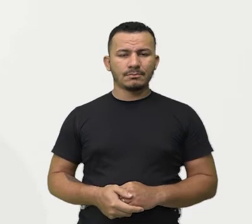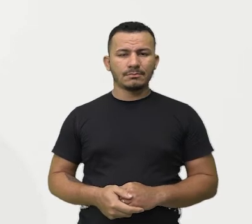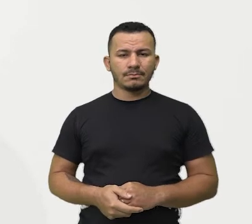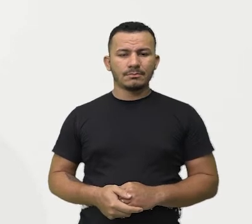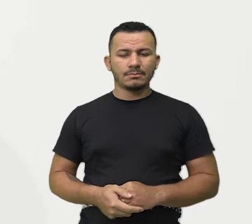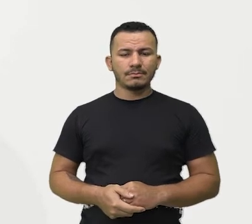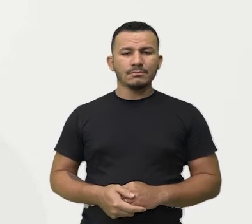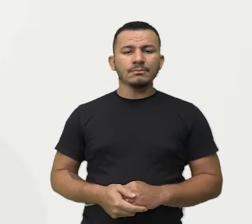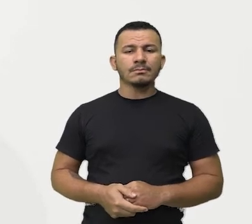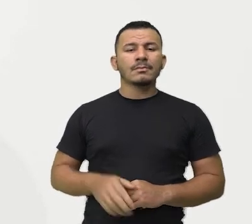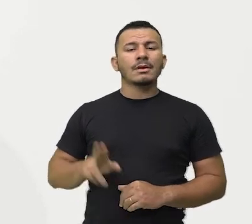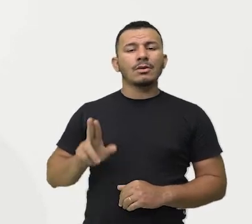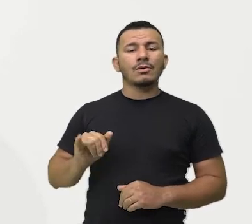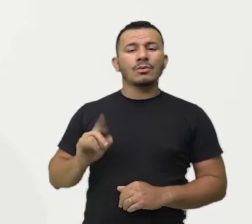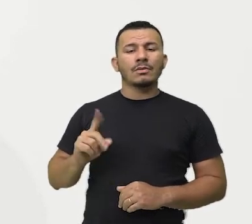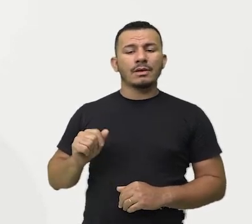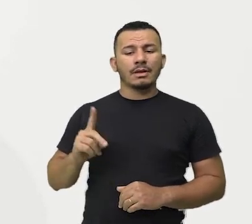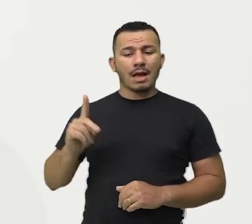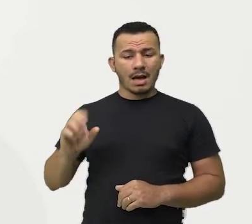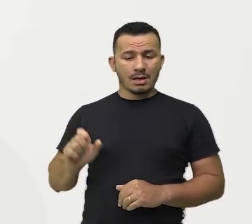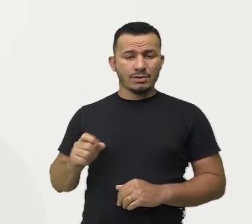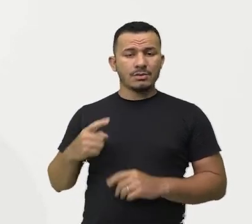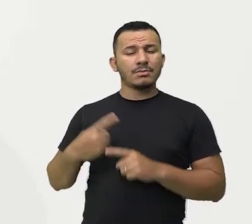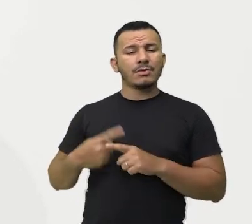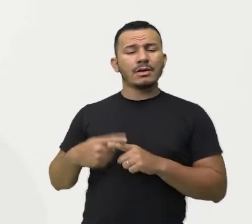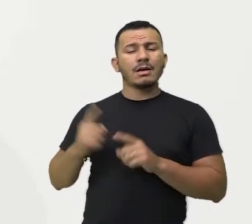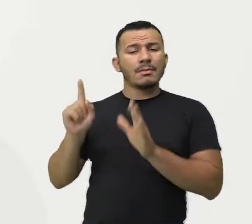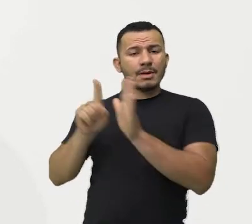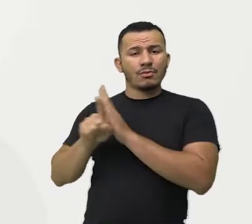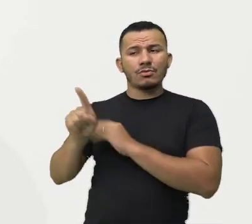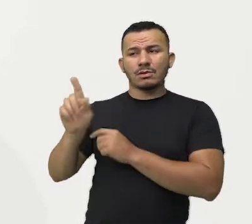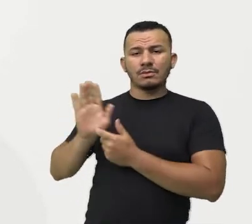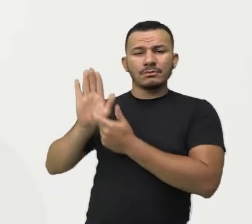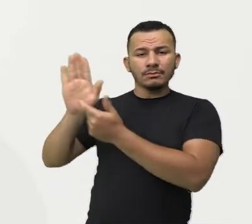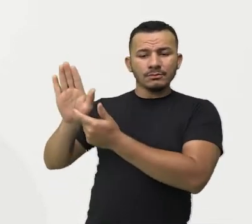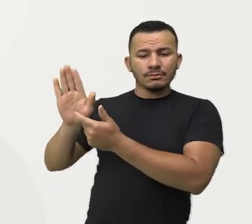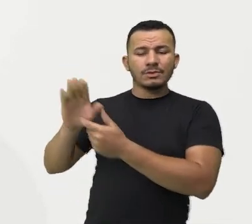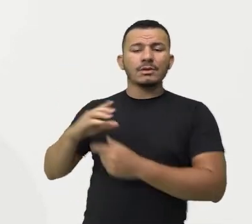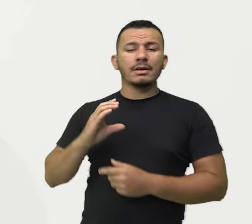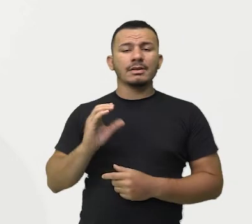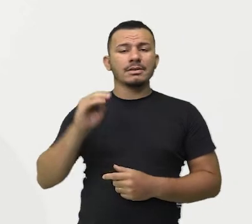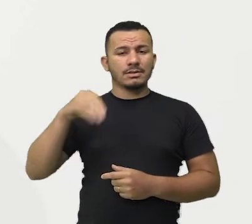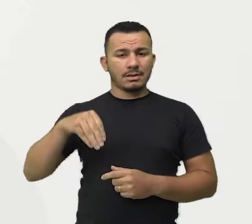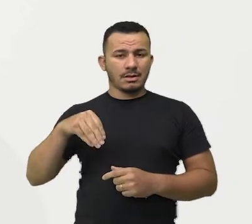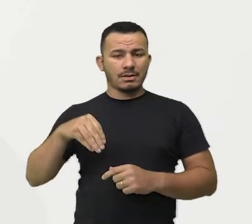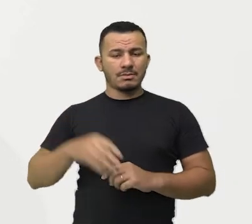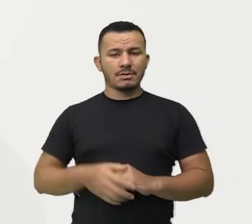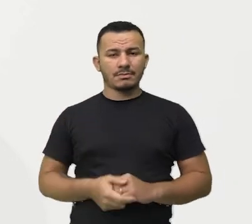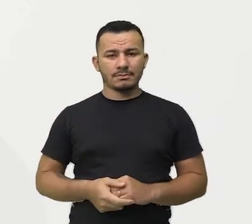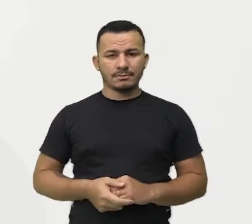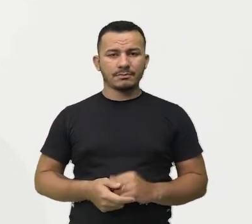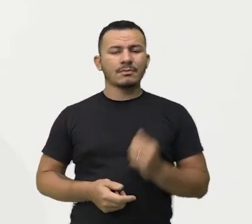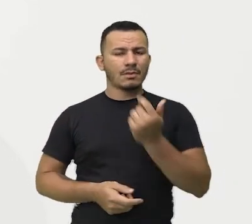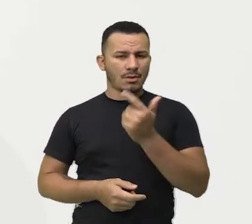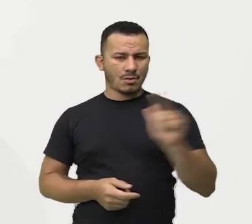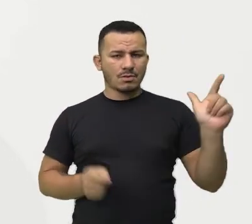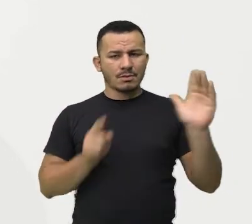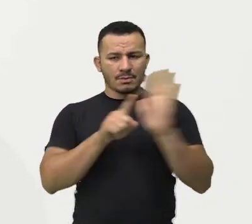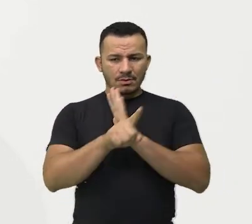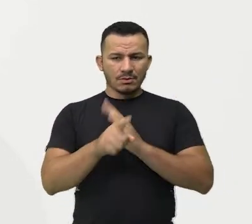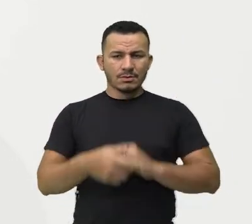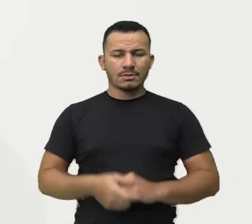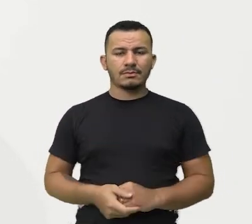Pronto, centímetro, tá legal? E aí a unidade de medida, porque a questão deu, nós estamos trabalhando com a unidade centímetro,